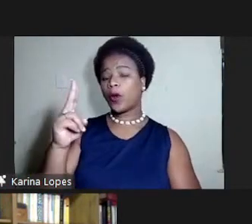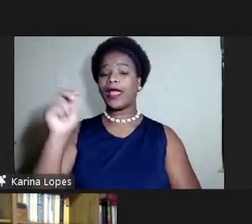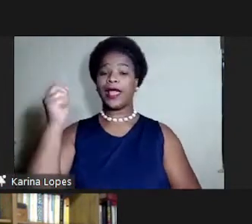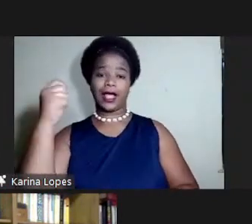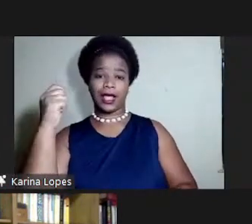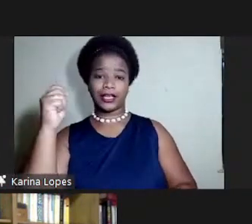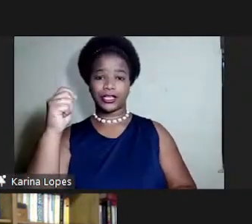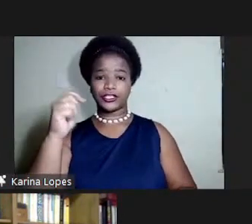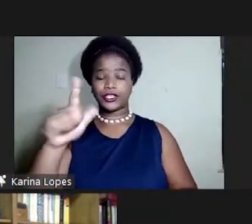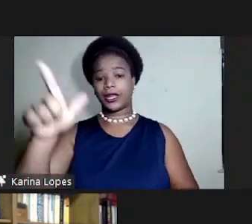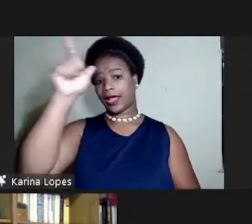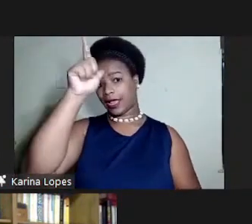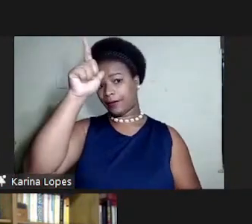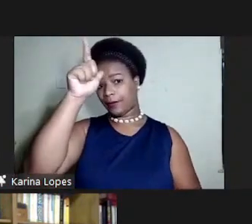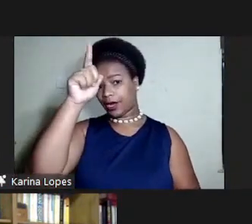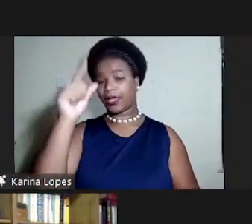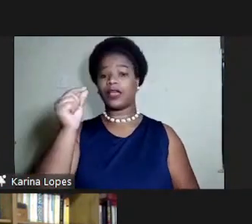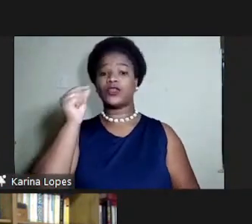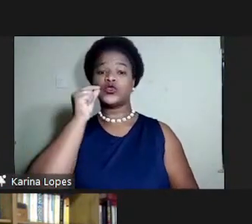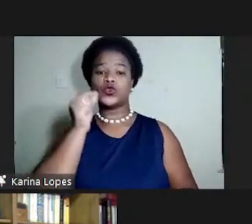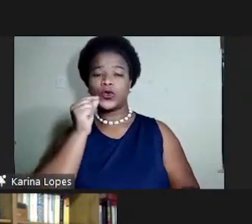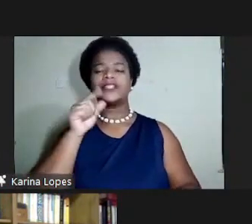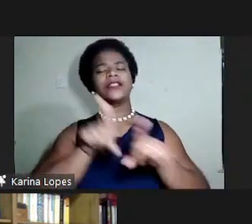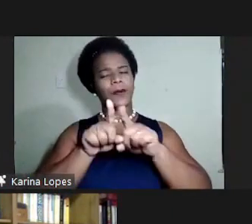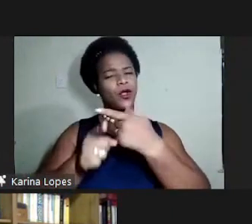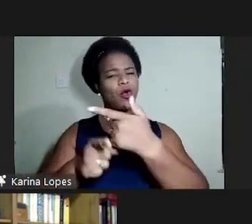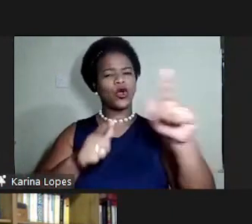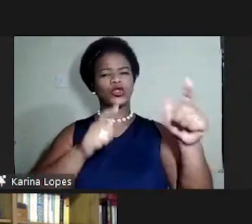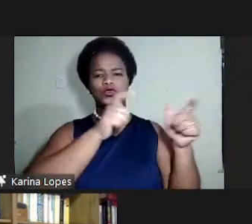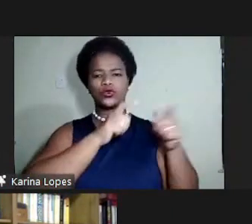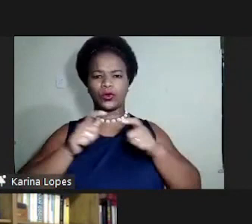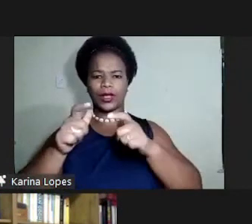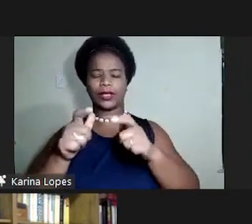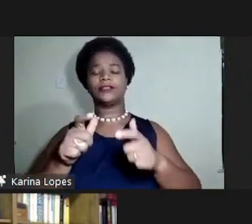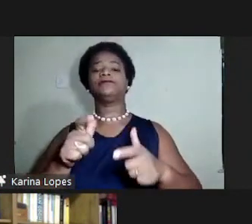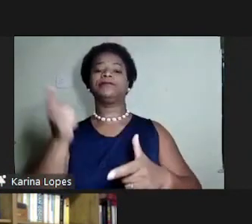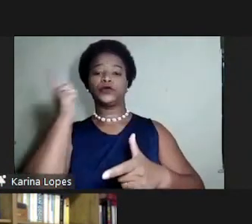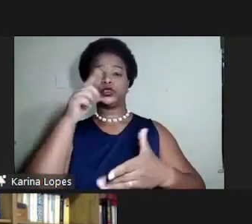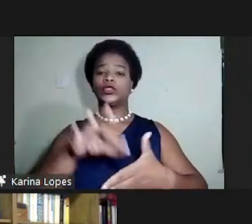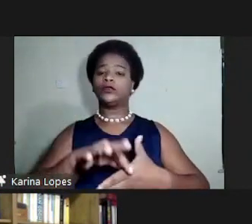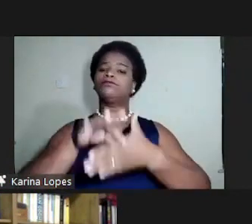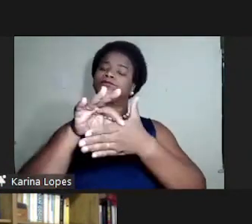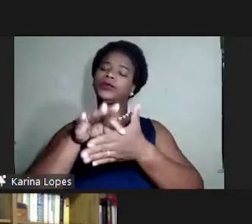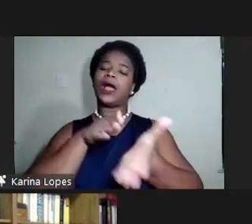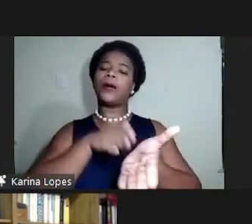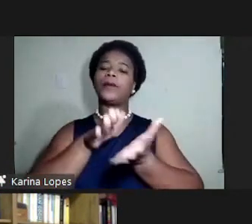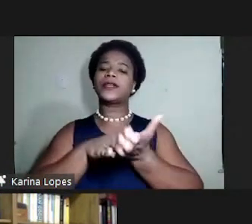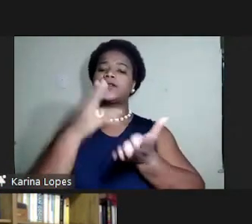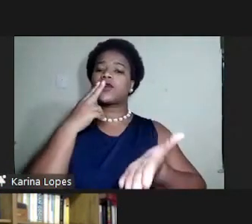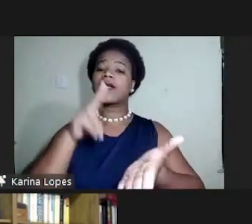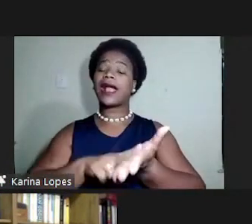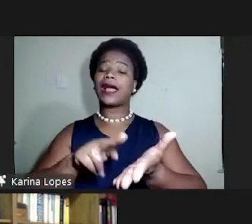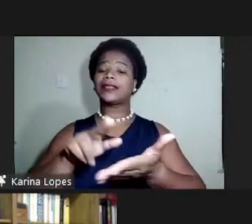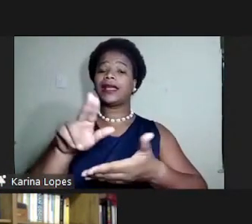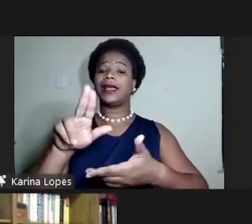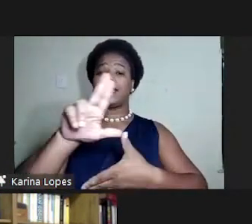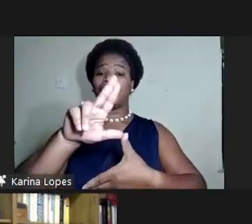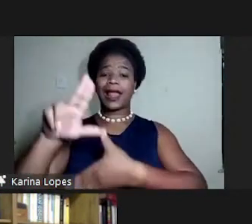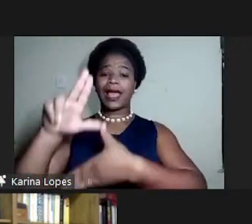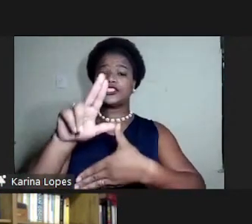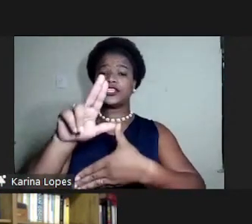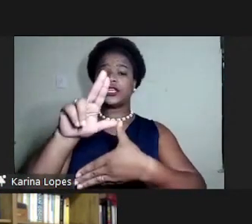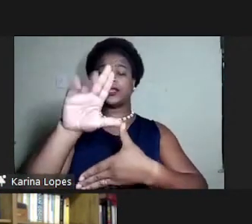tantos horizontes. Dirigiu a publicação Carta Latino-Americana, no movimento da Igreja e Sociedade na América